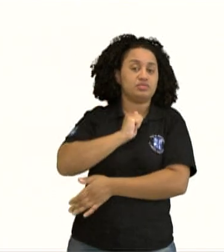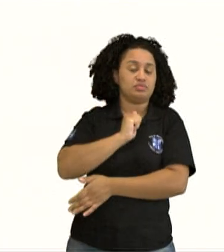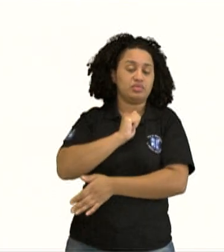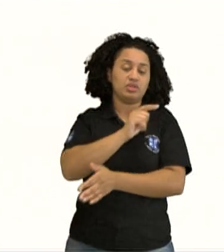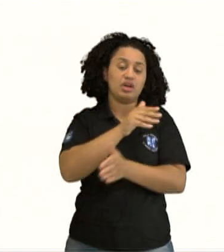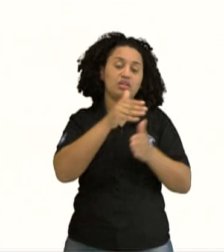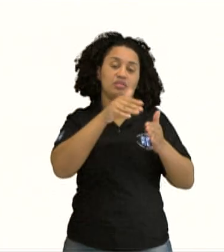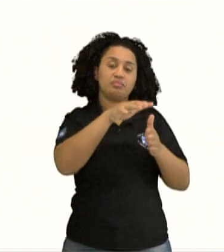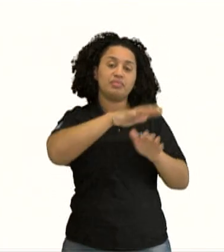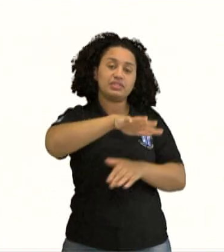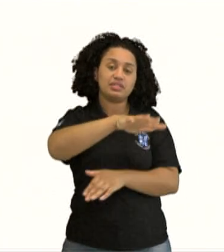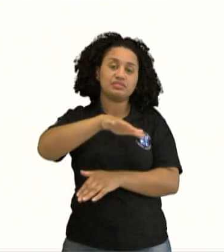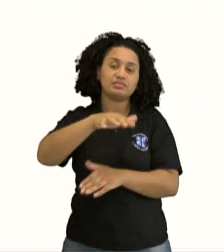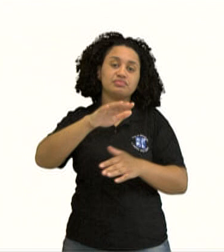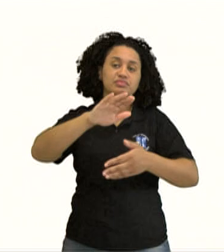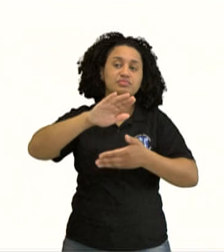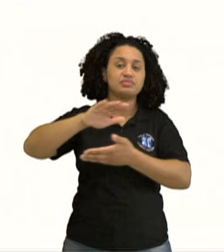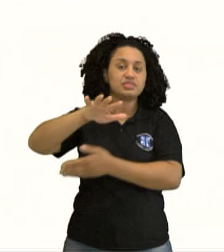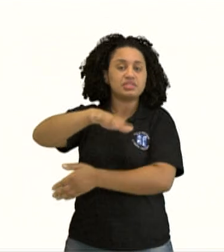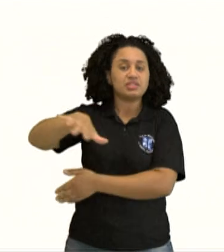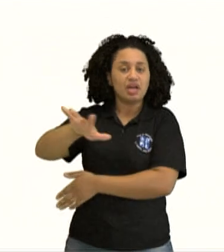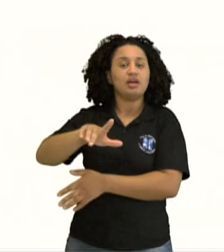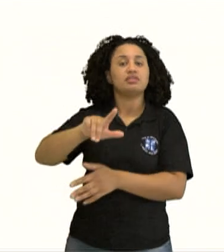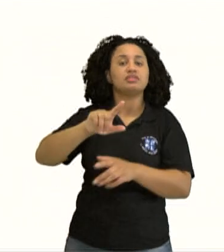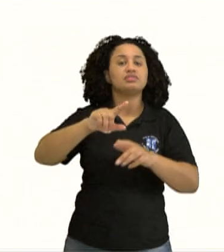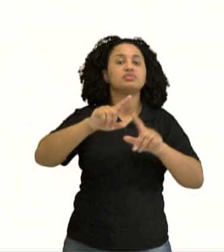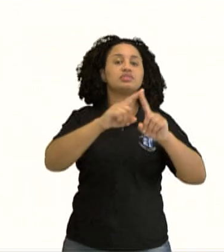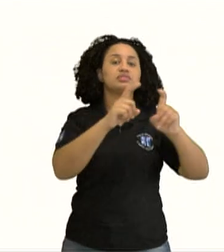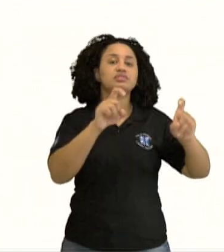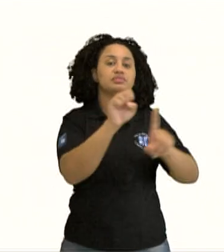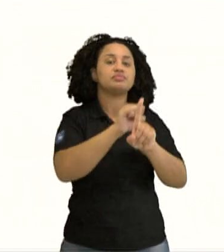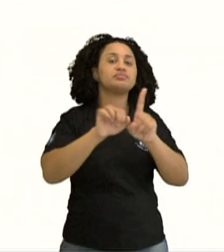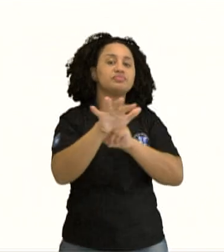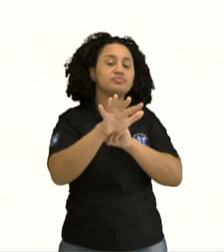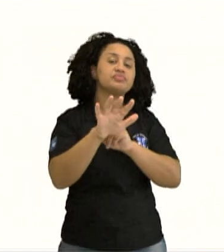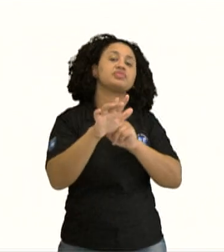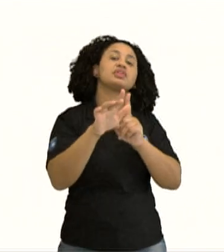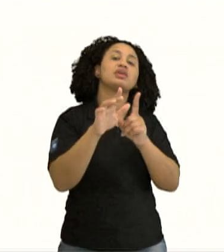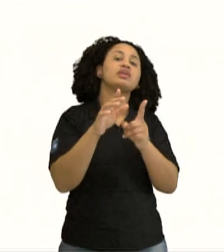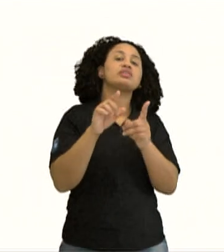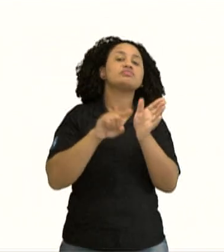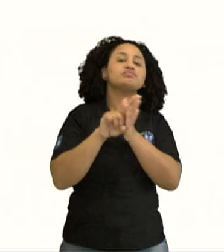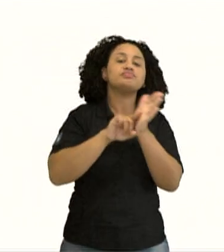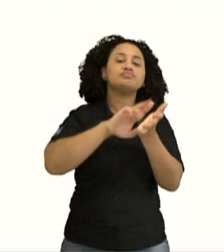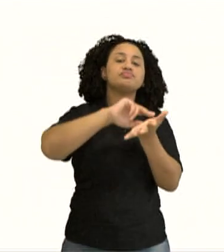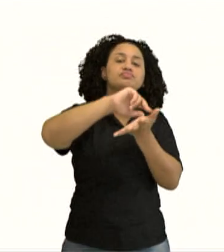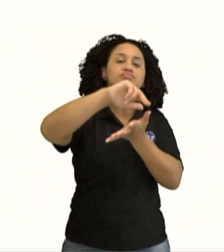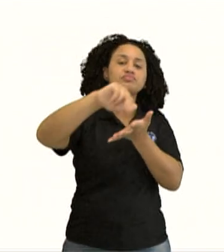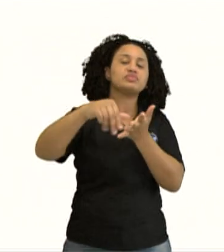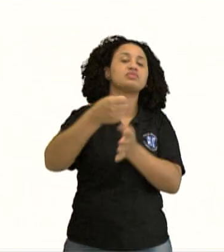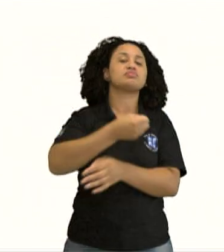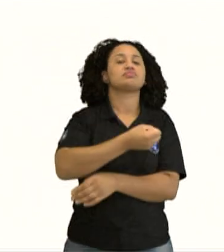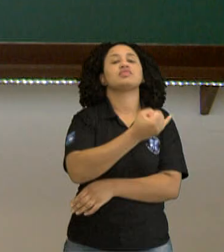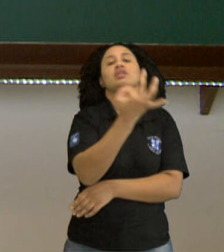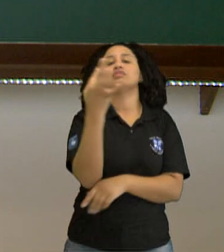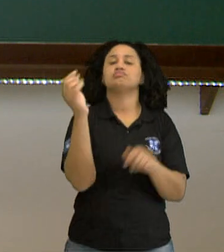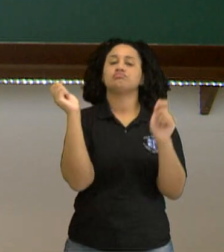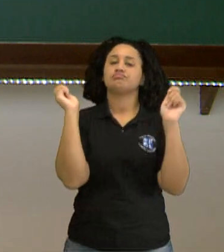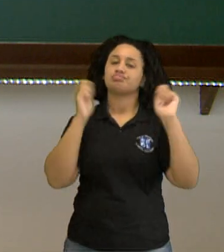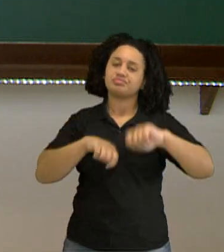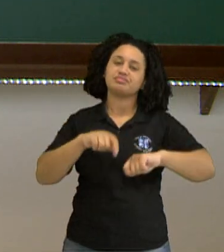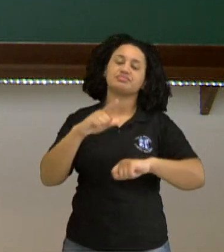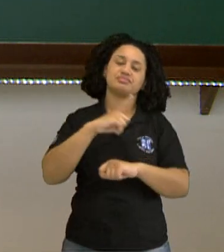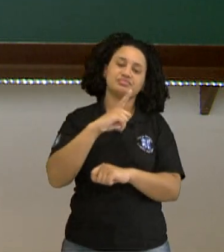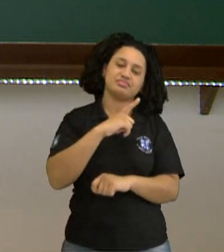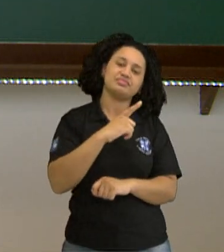das ciências sociais que vai lidar com essa diversidade, com a multiplicidade de possibilidades de